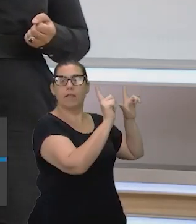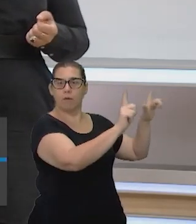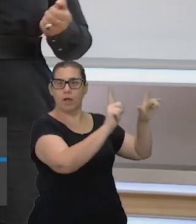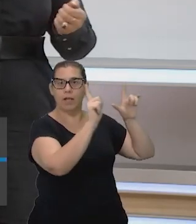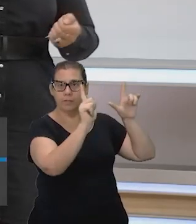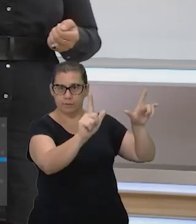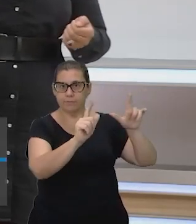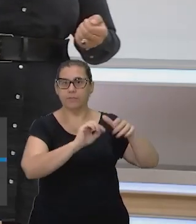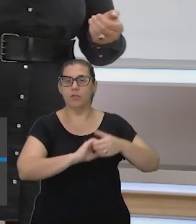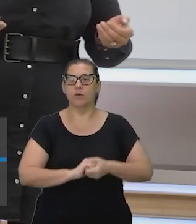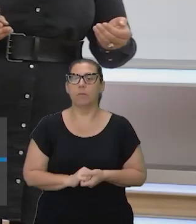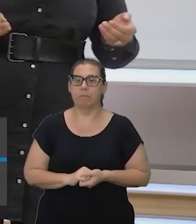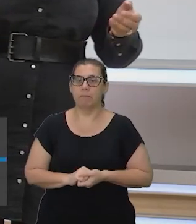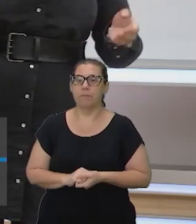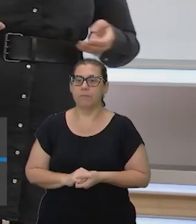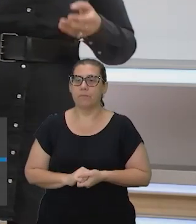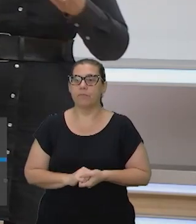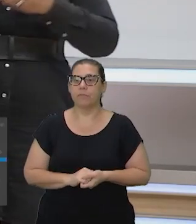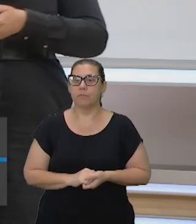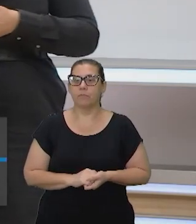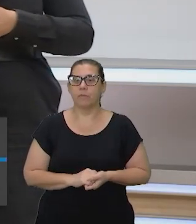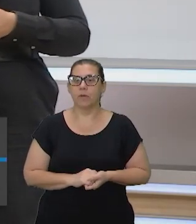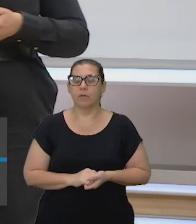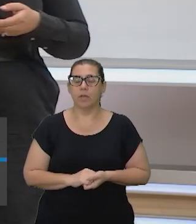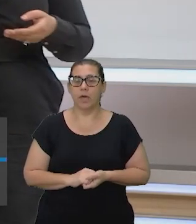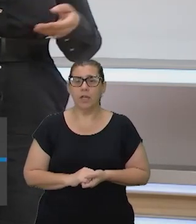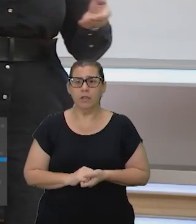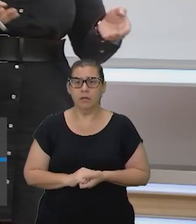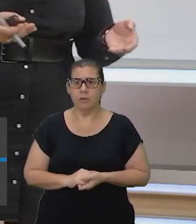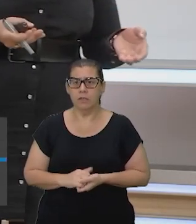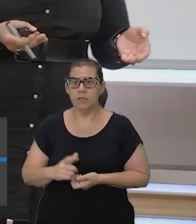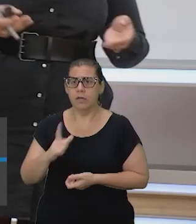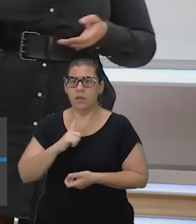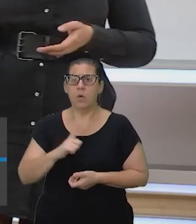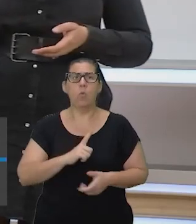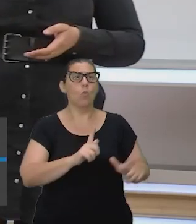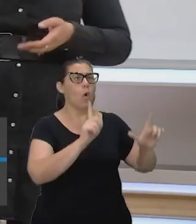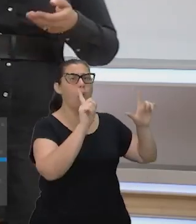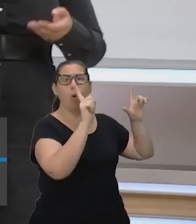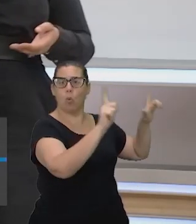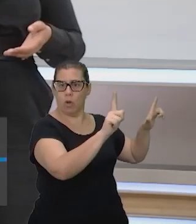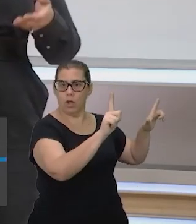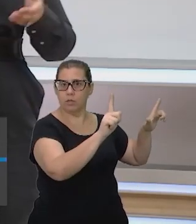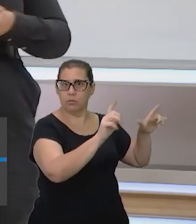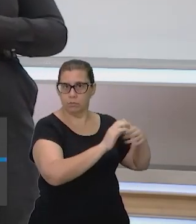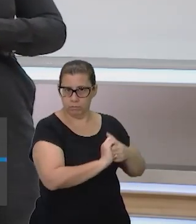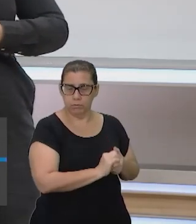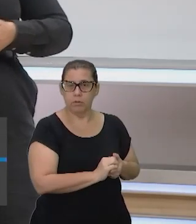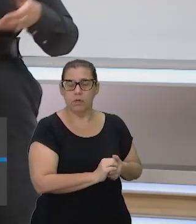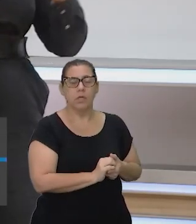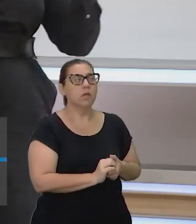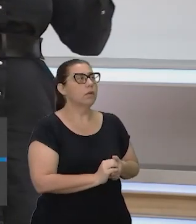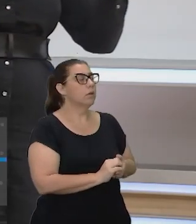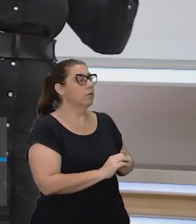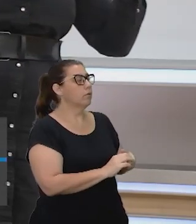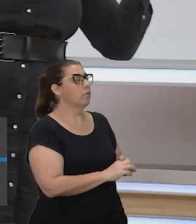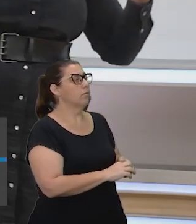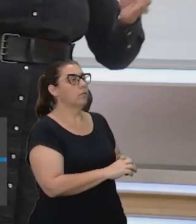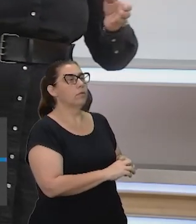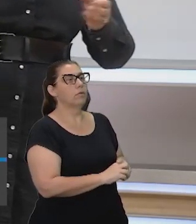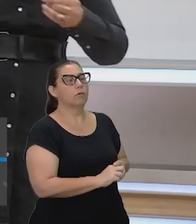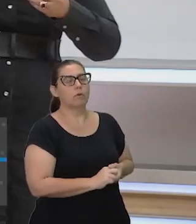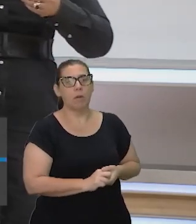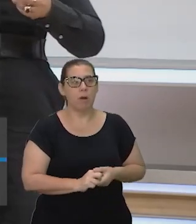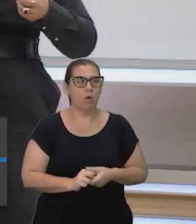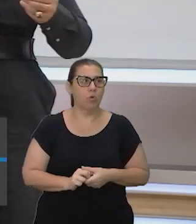emolduradas. Aí você pega, por exemplo, um abapuru da Tarsila do Amaral. É o abapuru de verdade? Não. Aquilo é uma reprodução em escala